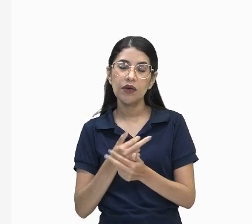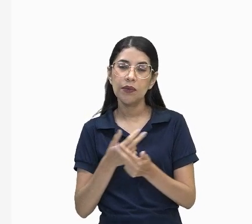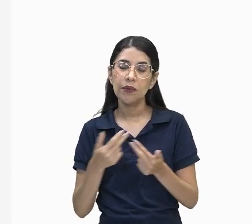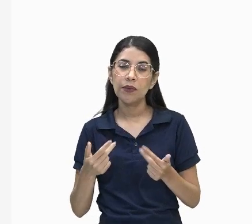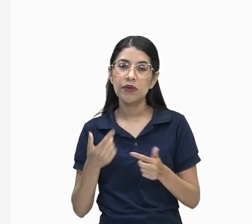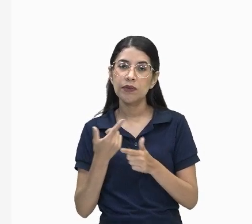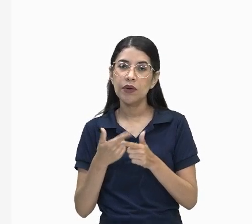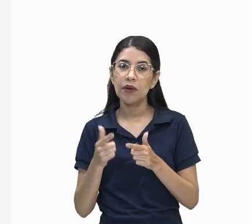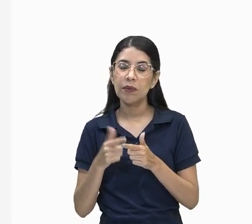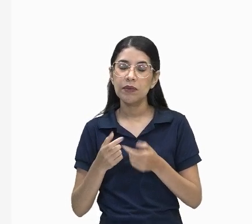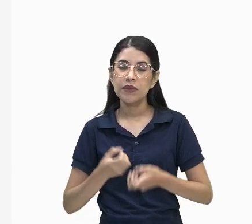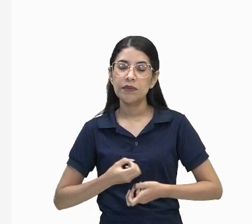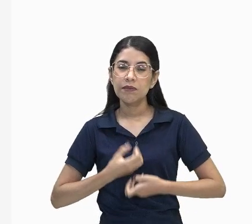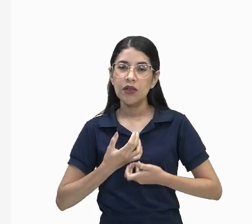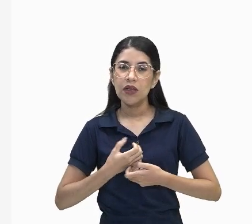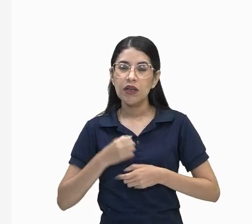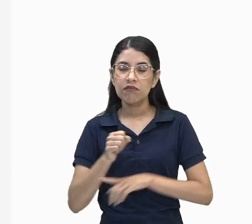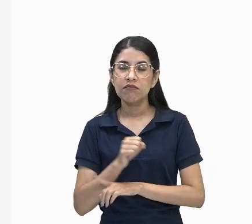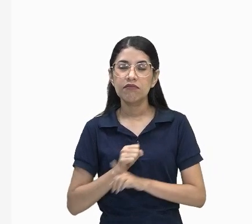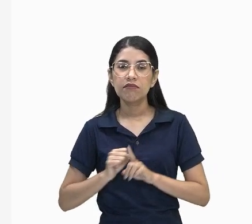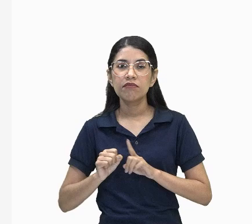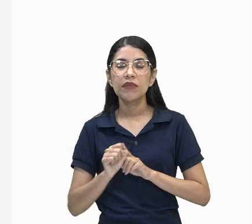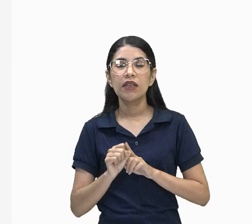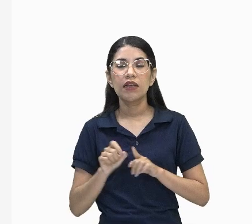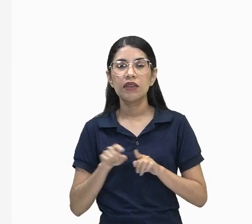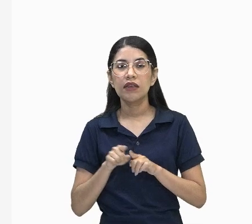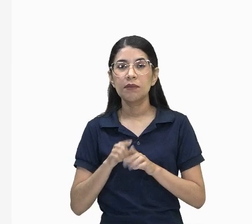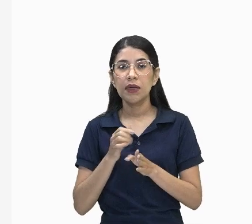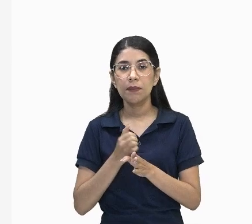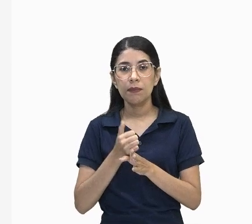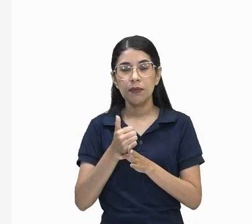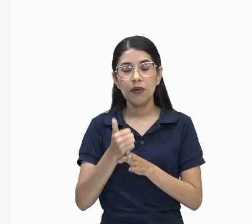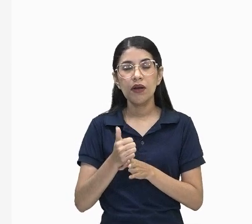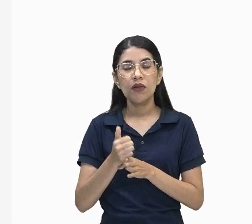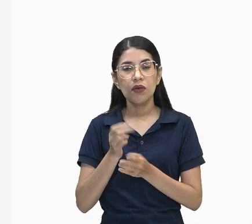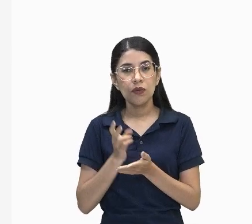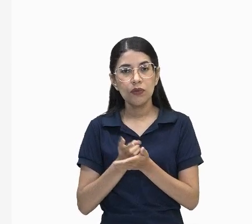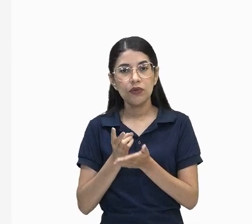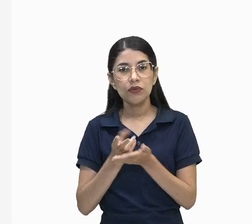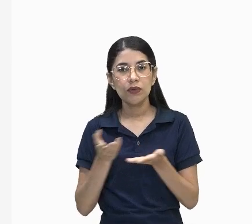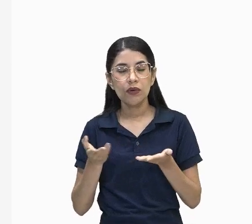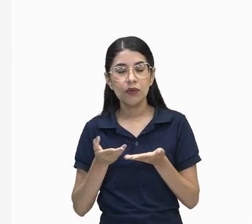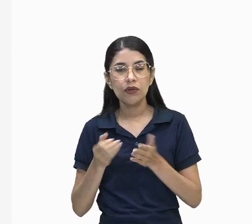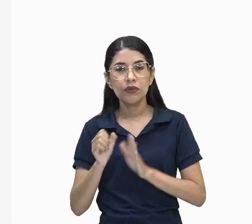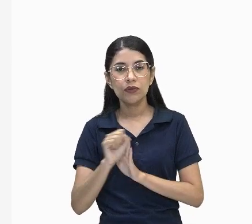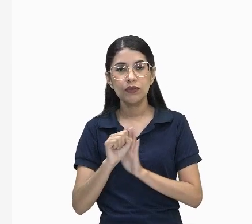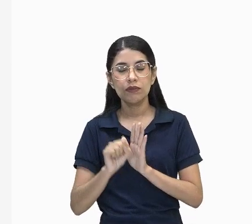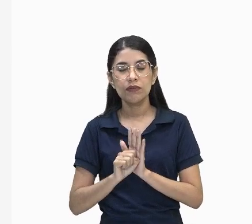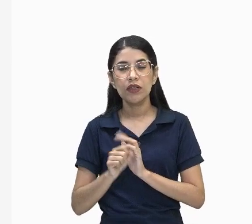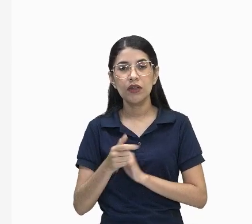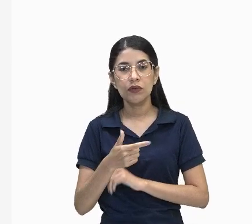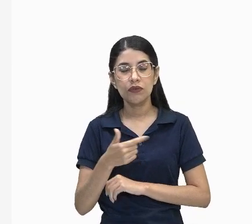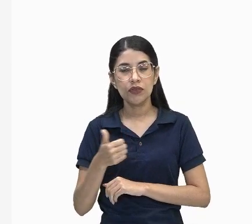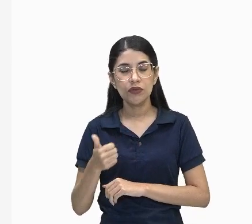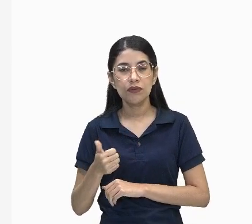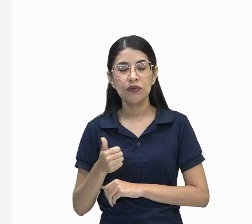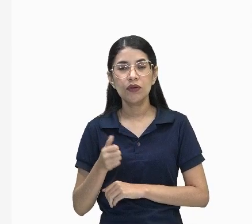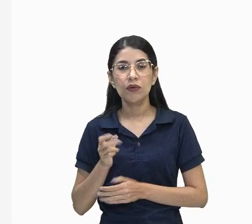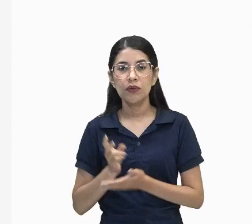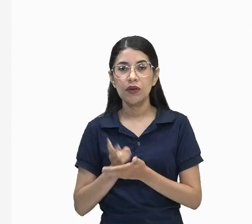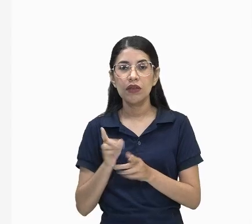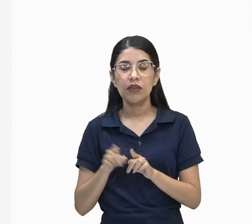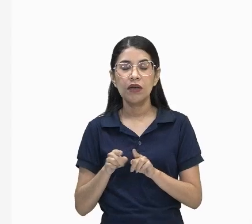conflitos emocionais, sociais e morais que persistem até hoje. E vão continuar, né? Temas como